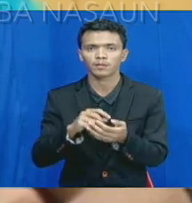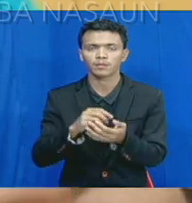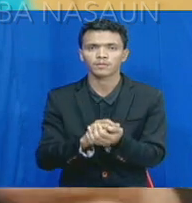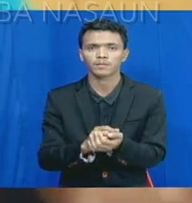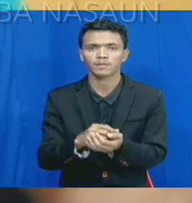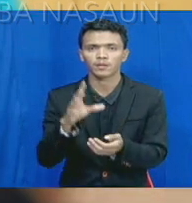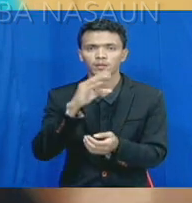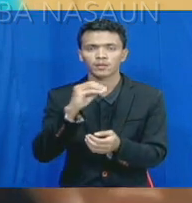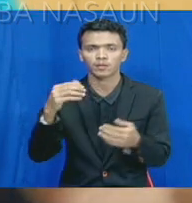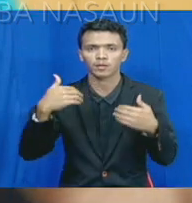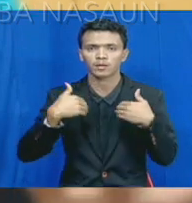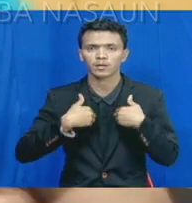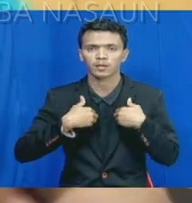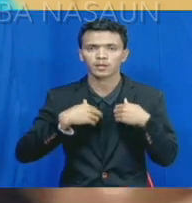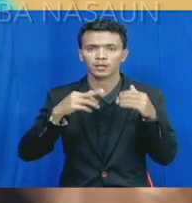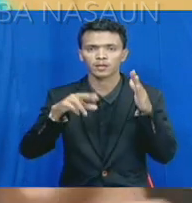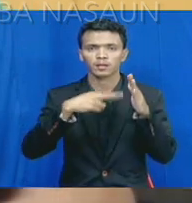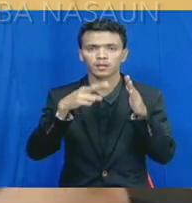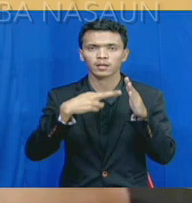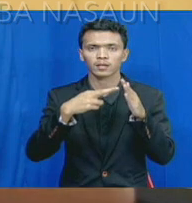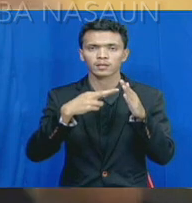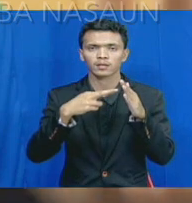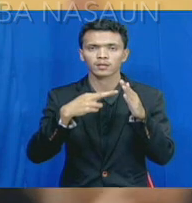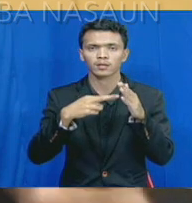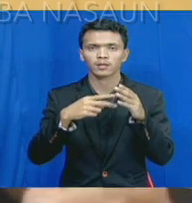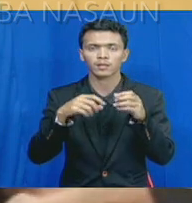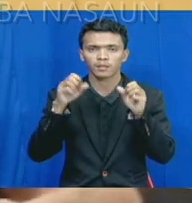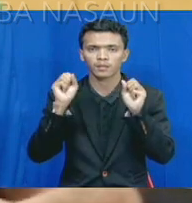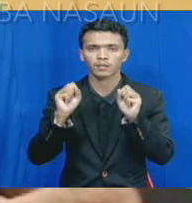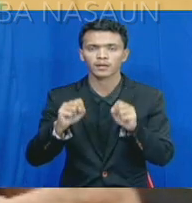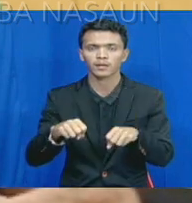no ihe mas regulamento balo nebe ame aplica katak balo bele